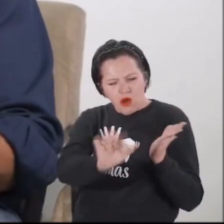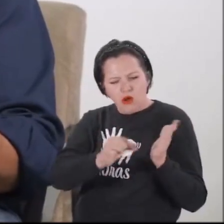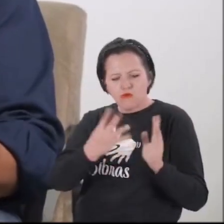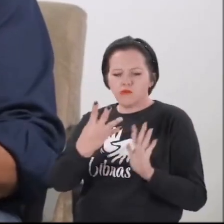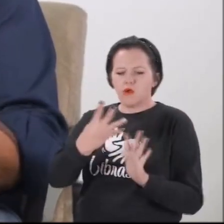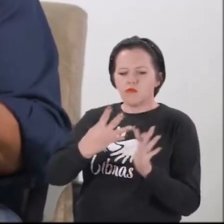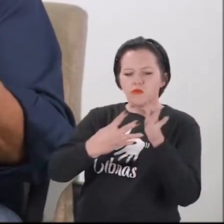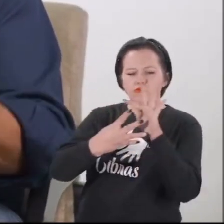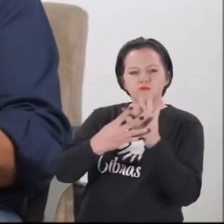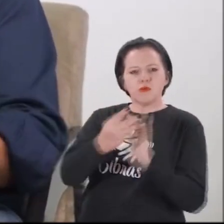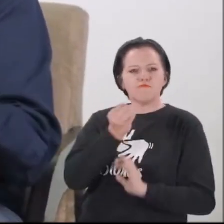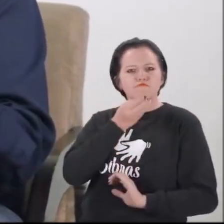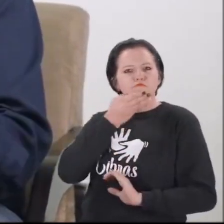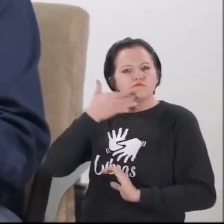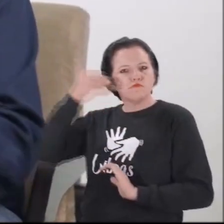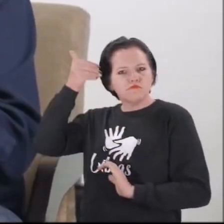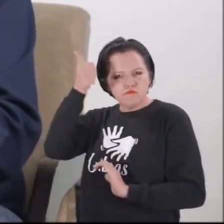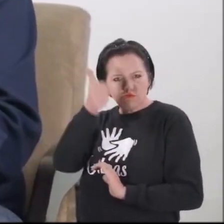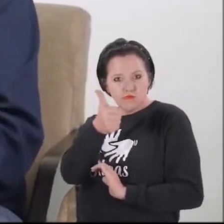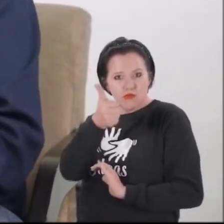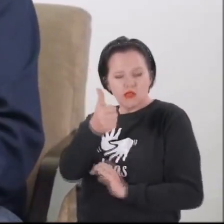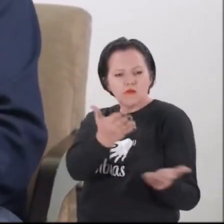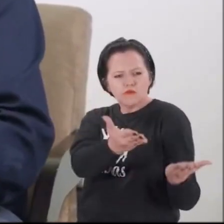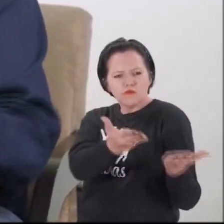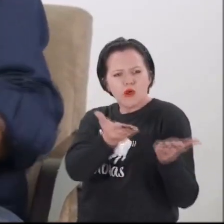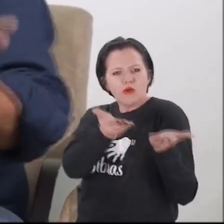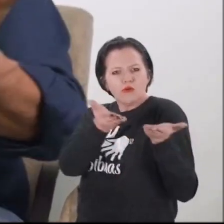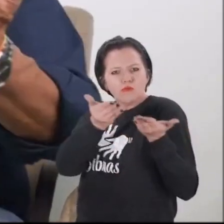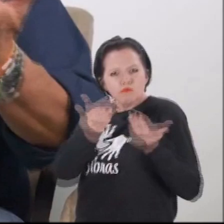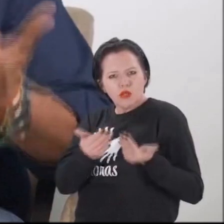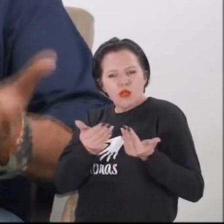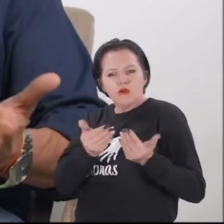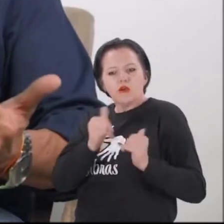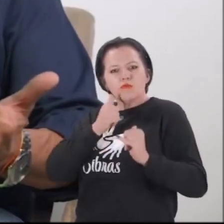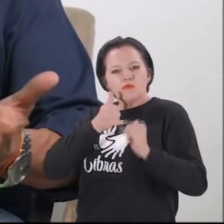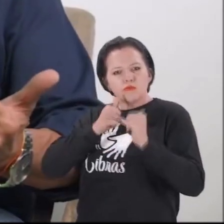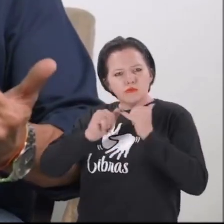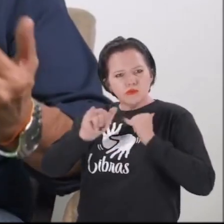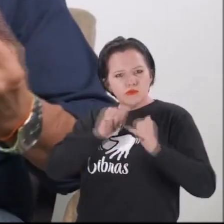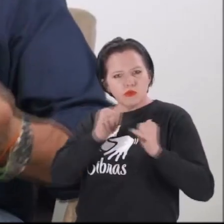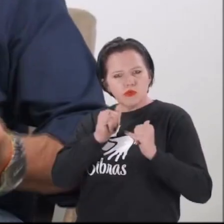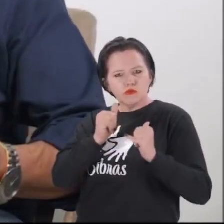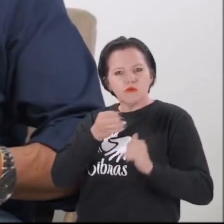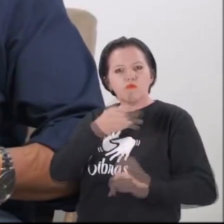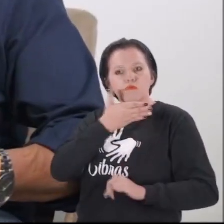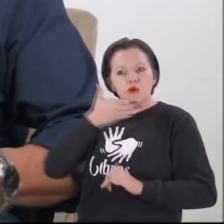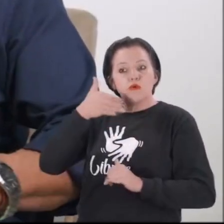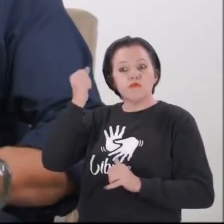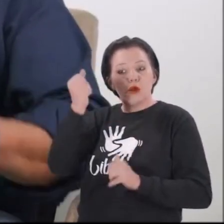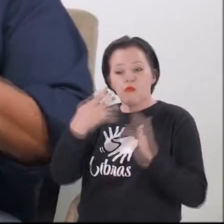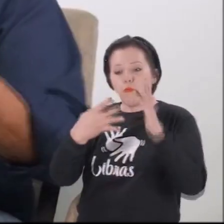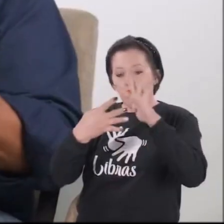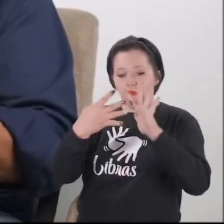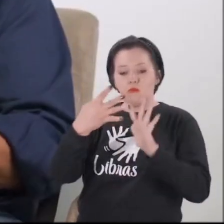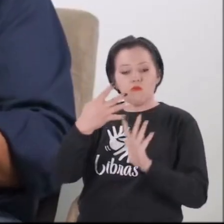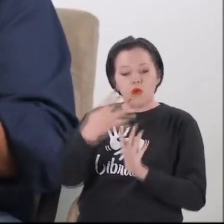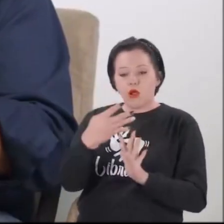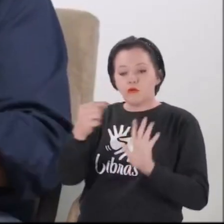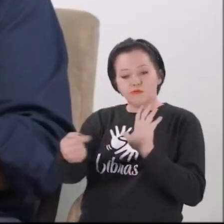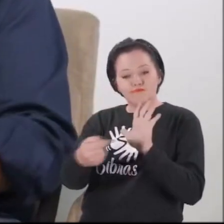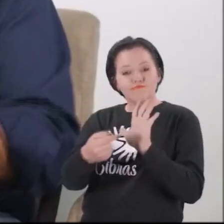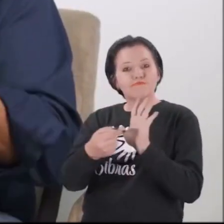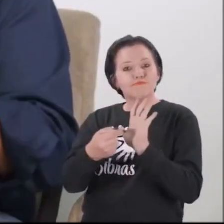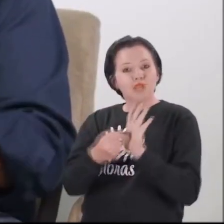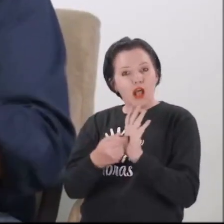Nós vamos separar os 4 melhores currículos, vamos chamar essas pessoas para uma entrevista e o melhor